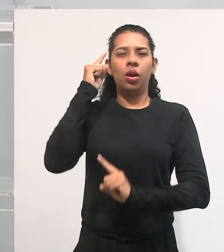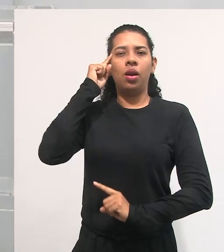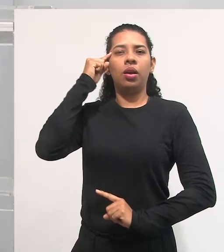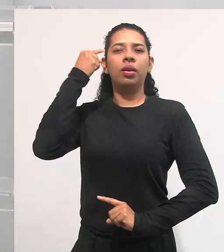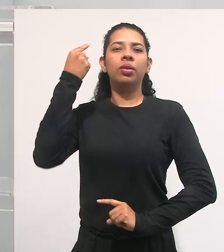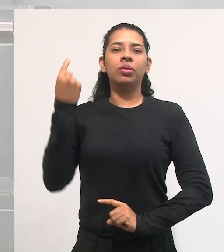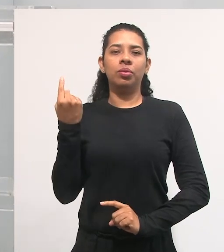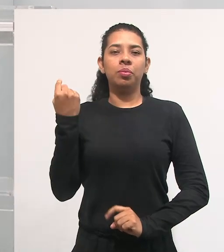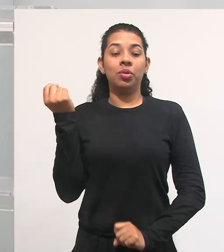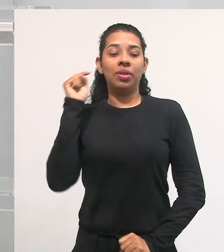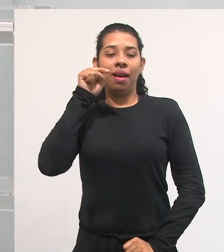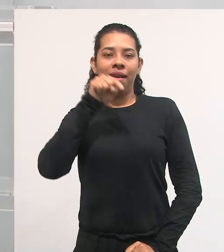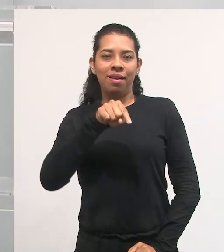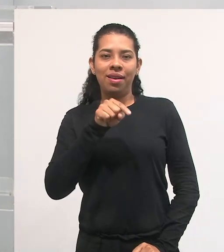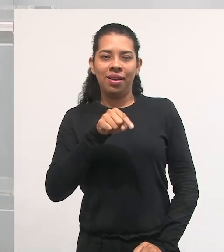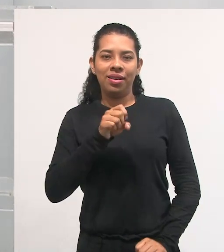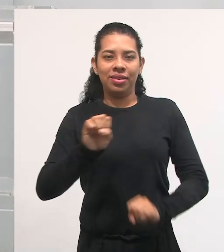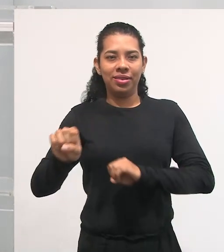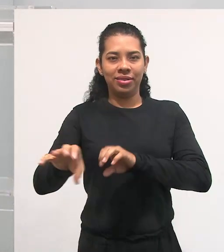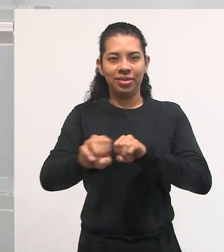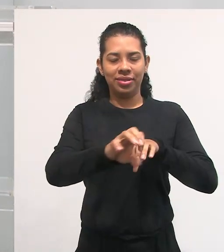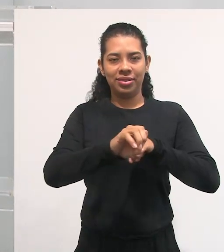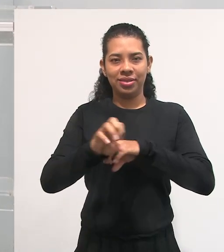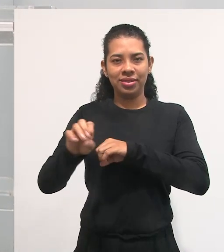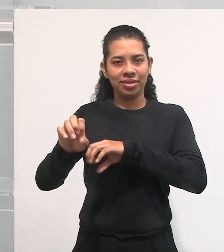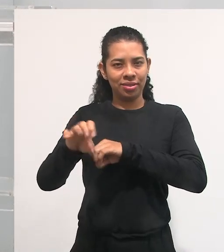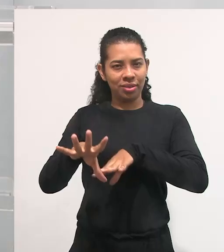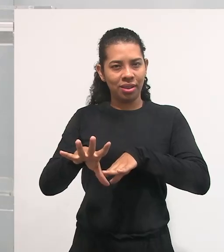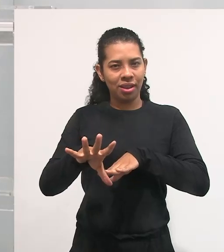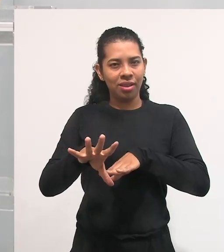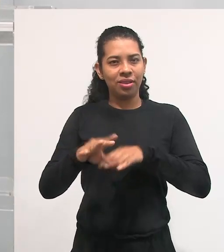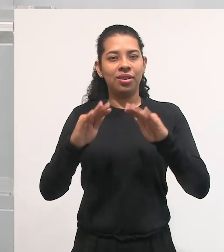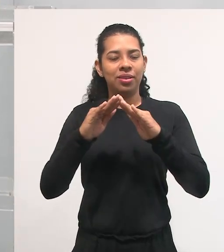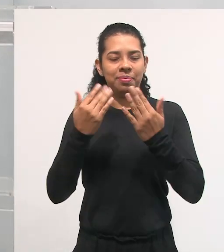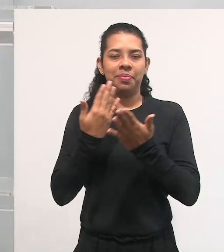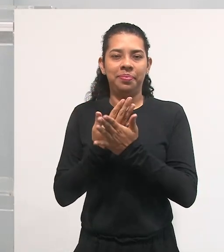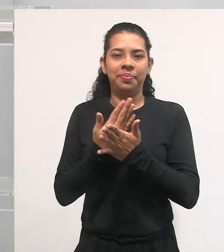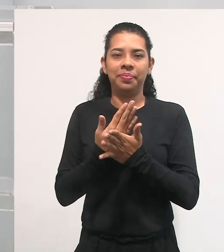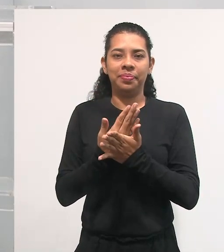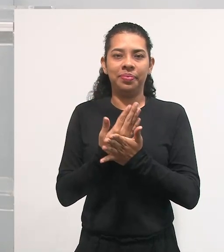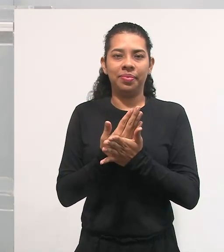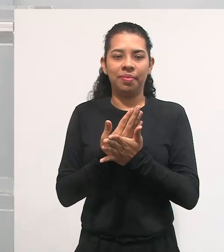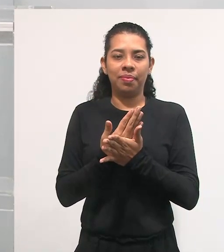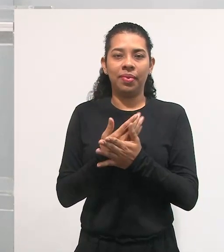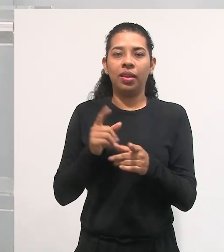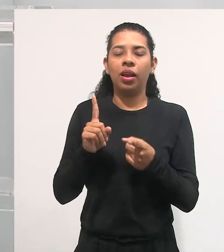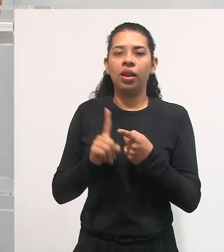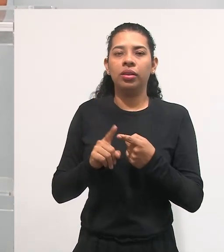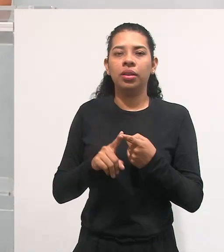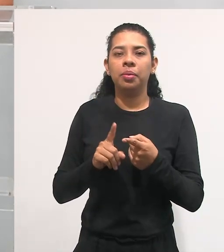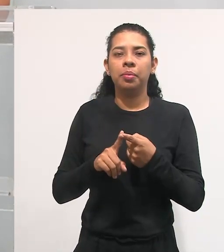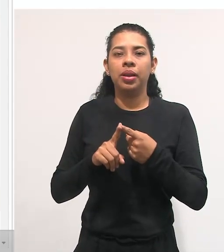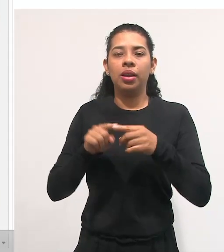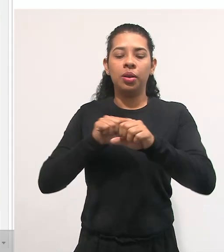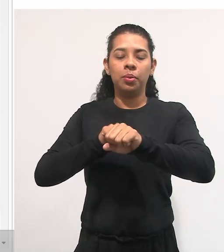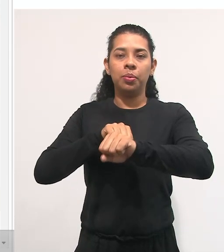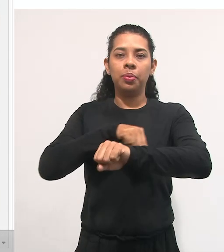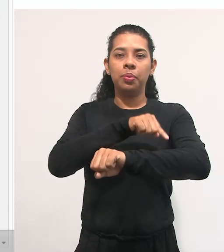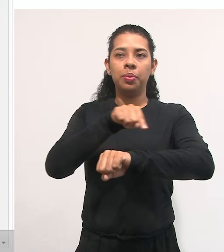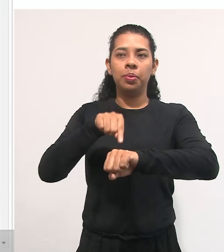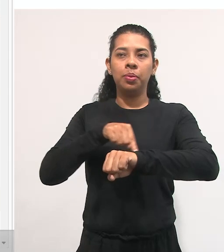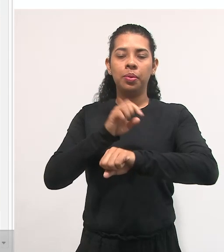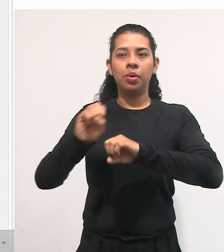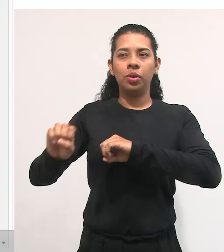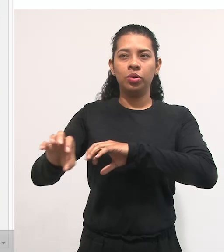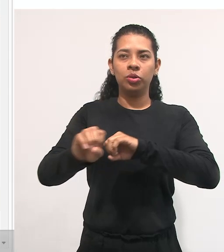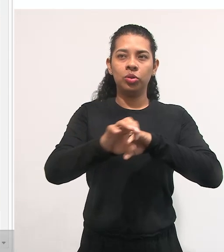de sociedade dentro para aquela unidade de ensino para aquela instituição escolar a nossa carga horária ela tem